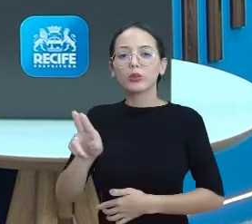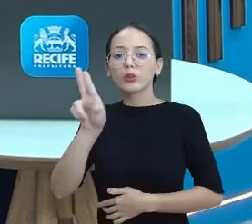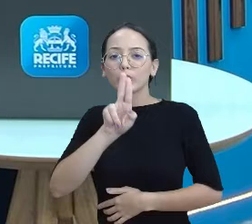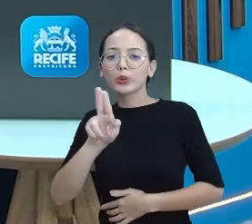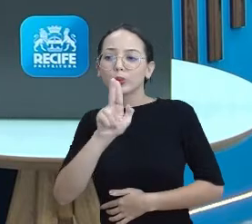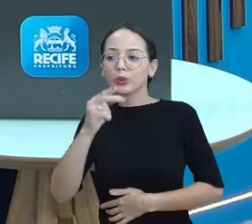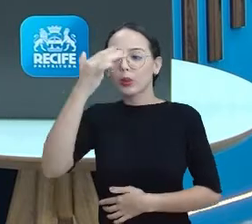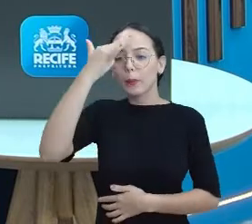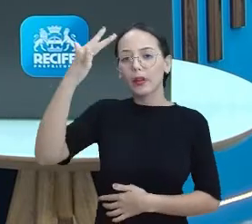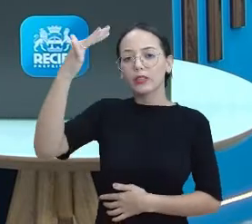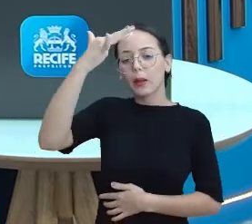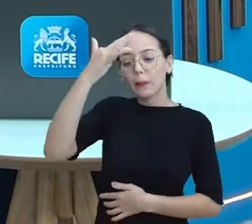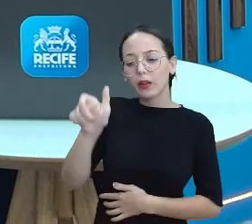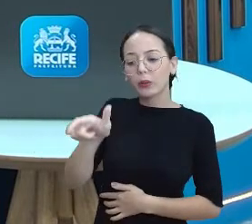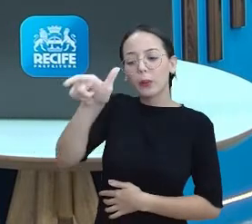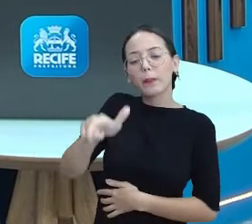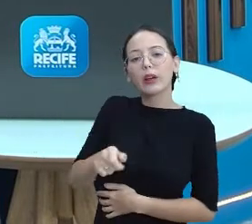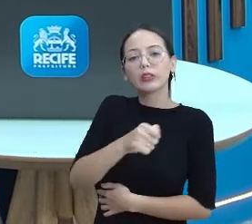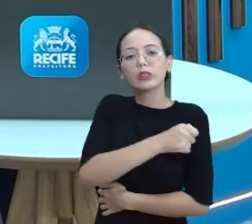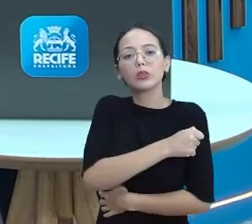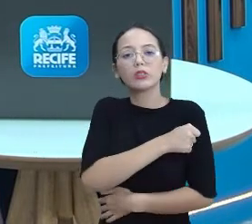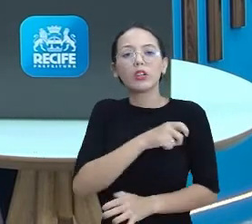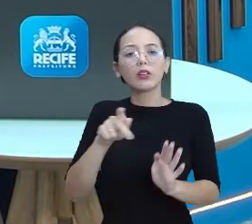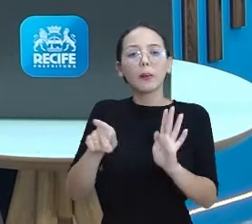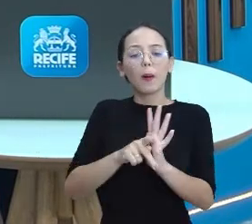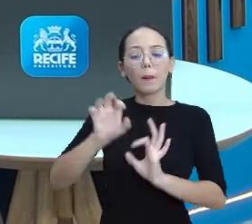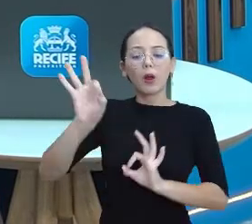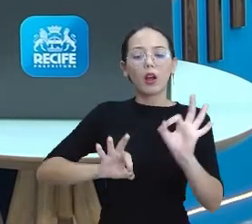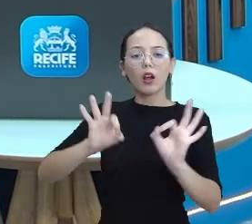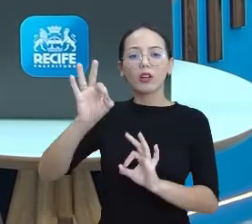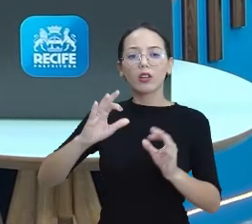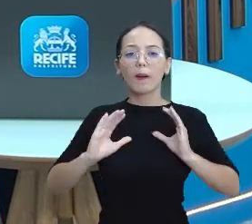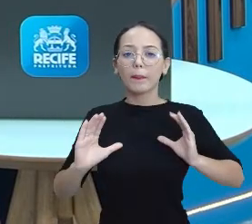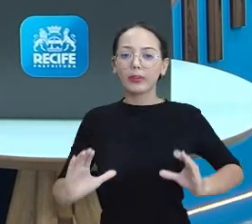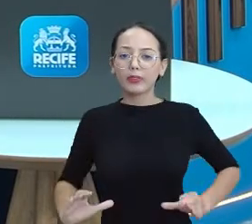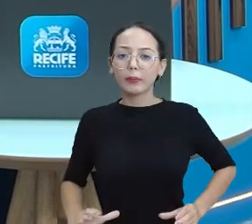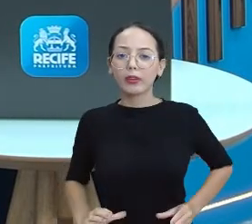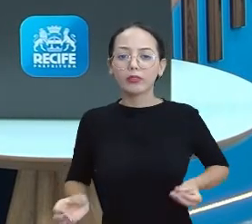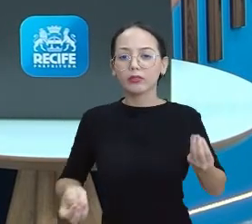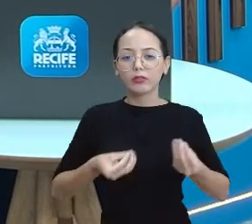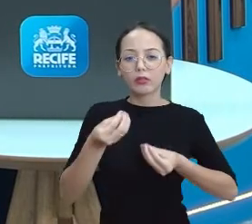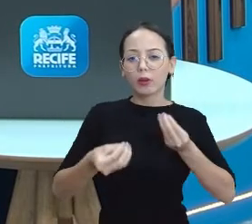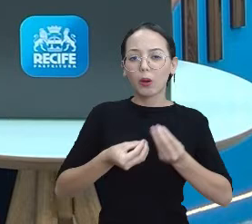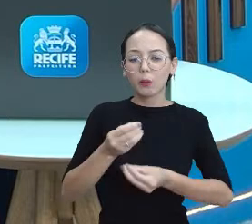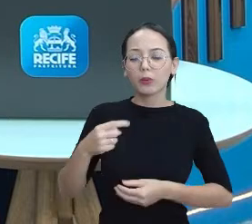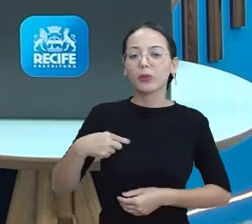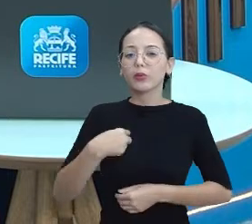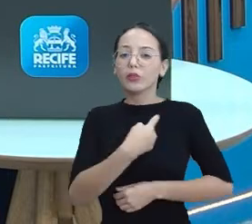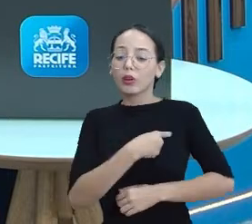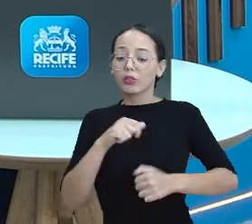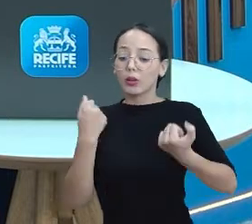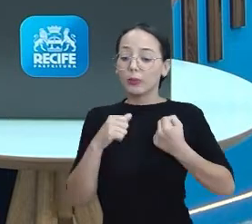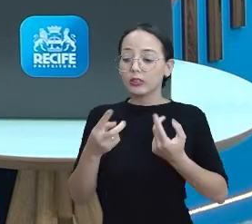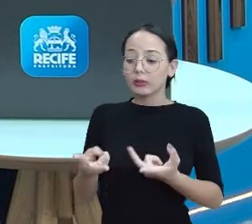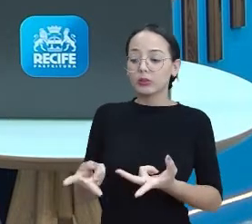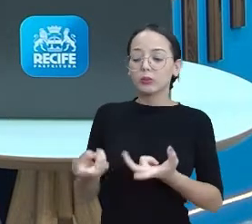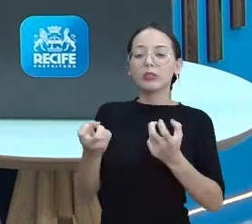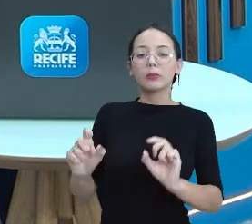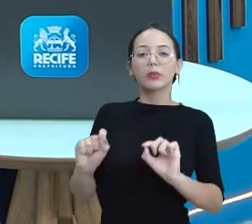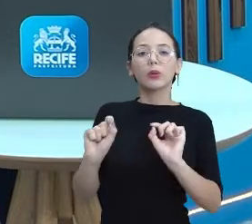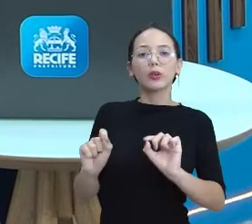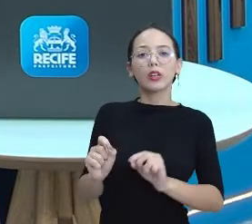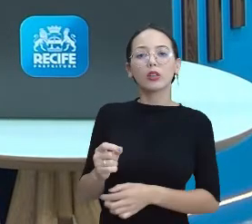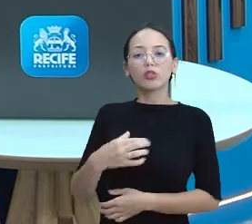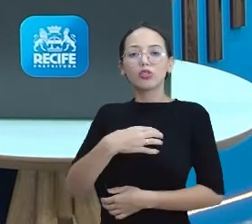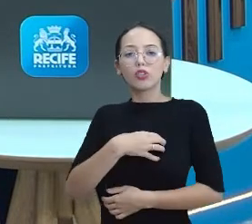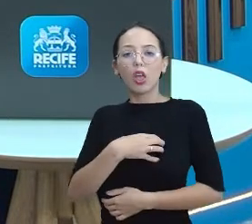do estudante como uma forma de organização de comportamento, né? A gente precisa perceber que a forma como